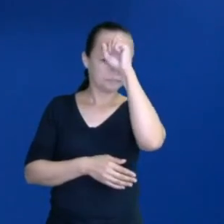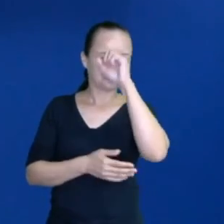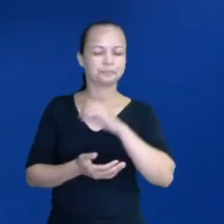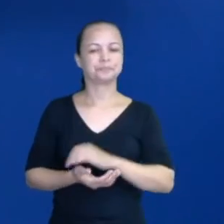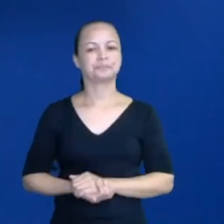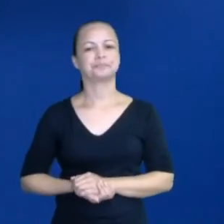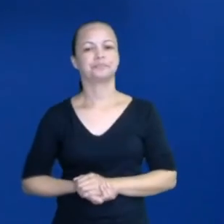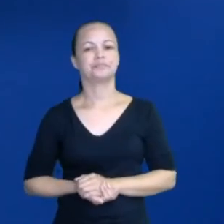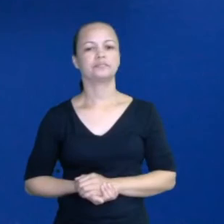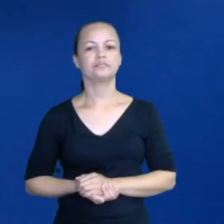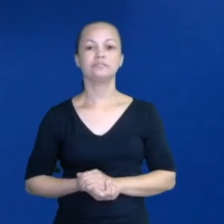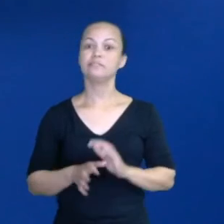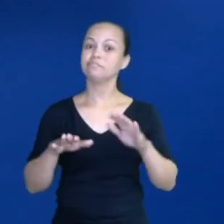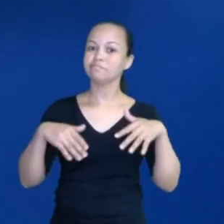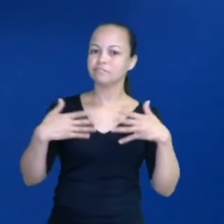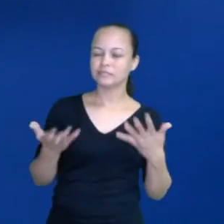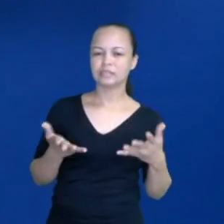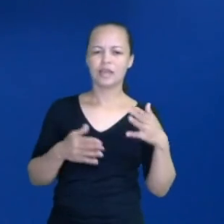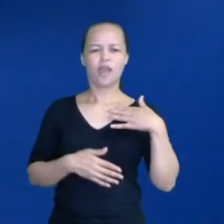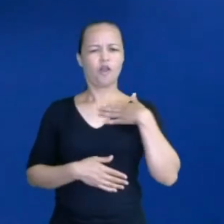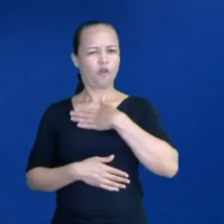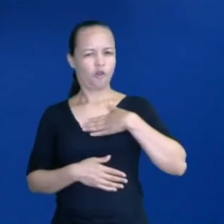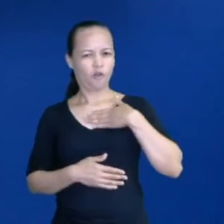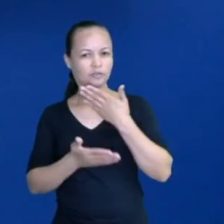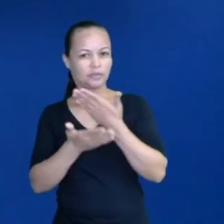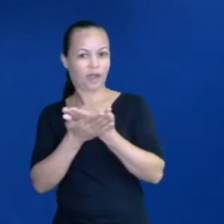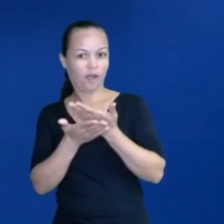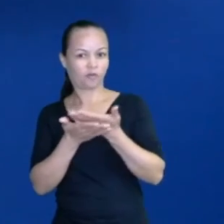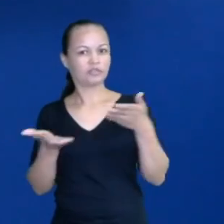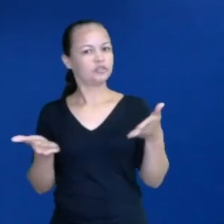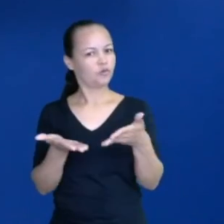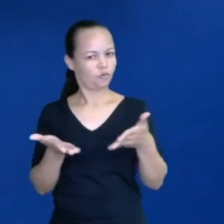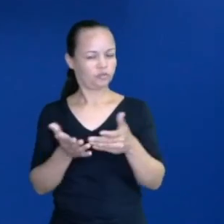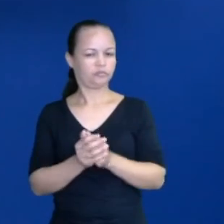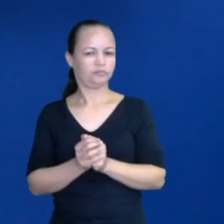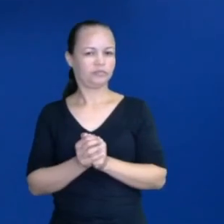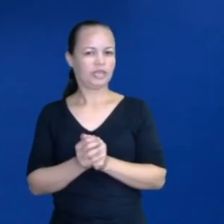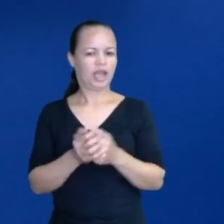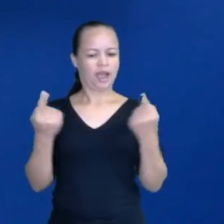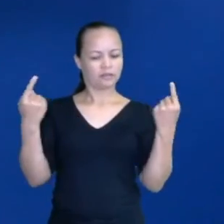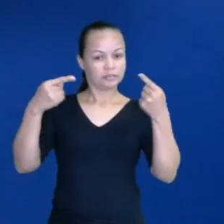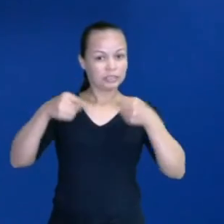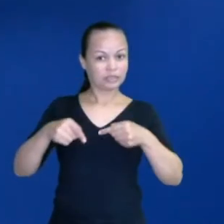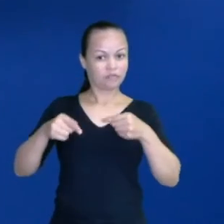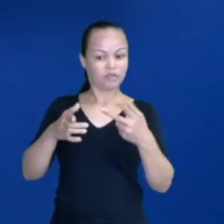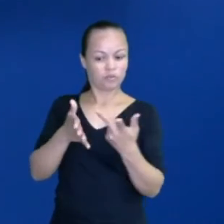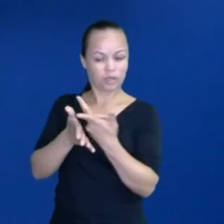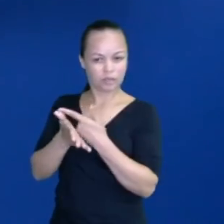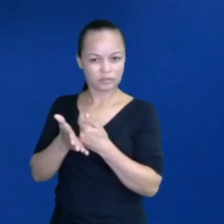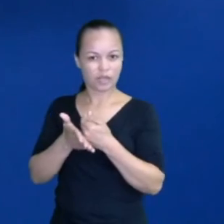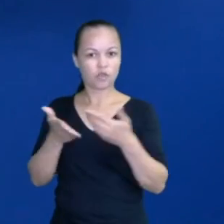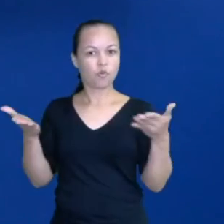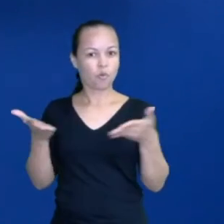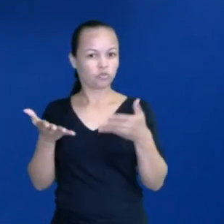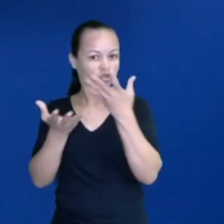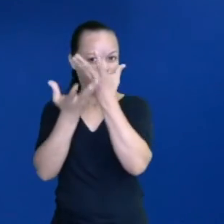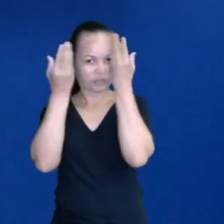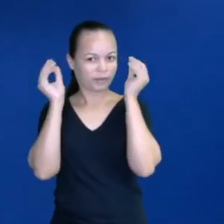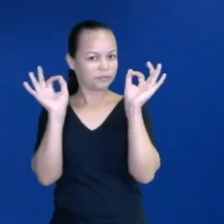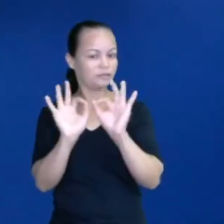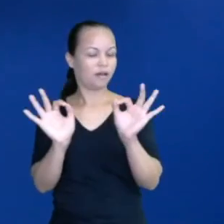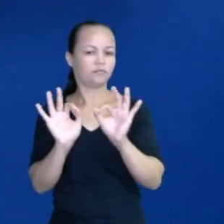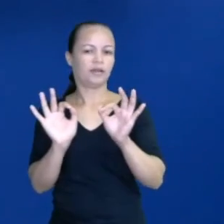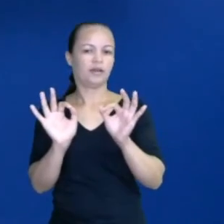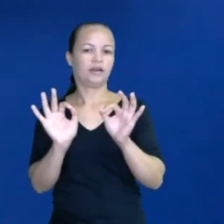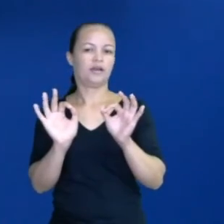aí? Gostaram da aula de hoje? Não esquece de fazer o desafio, que é o trajeto, tá? O trajeto